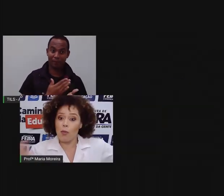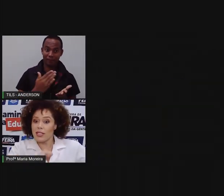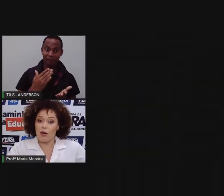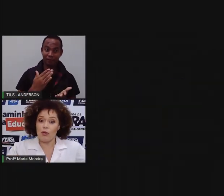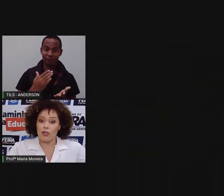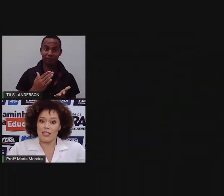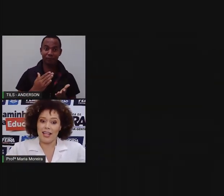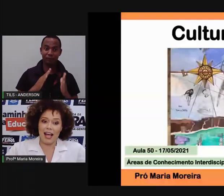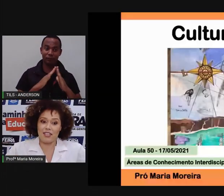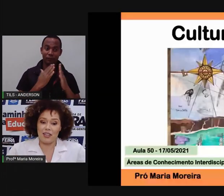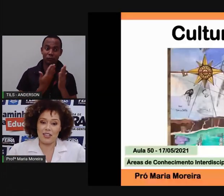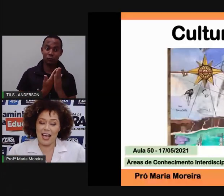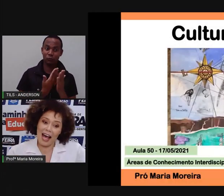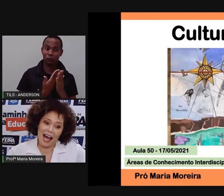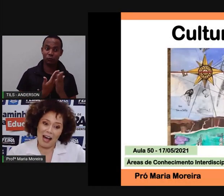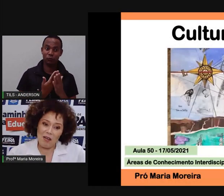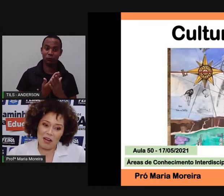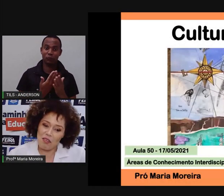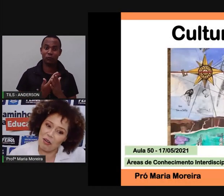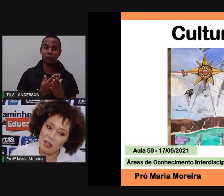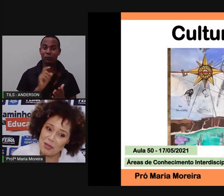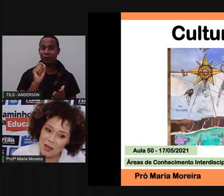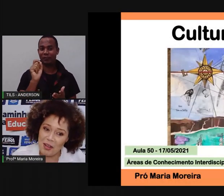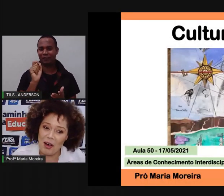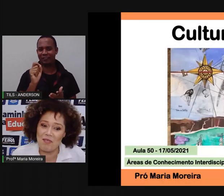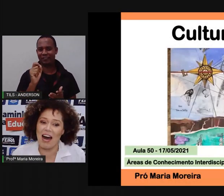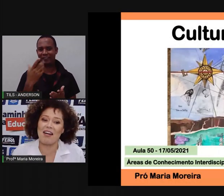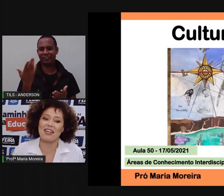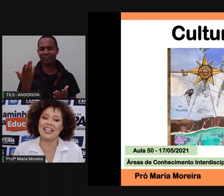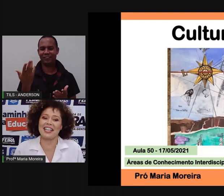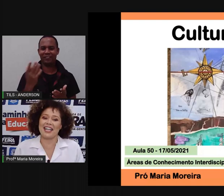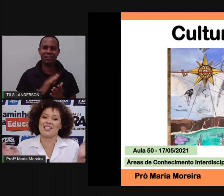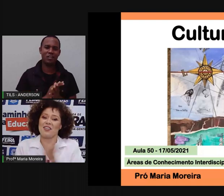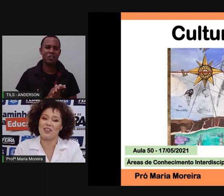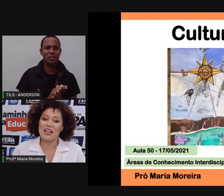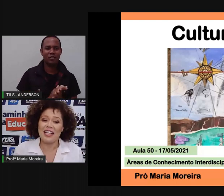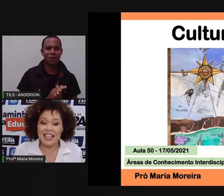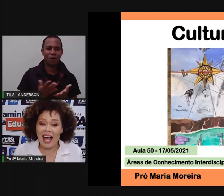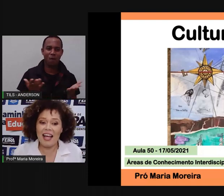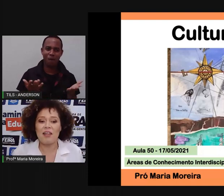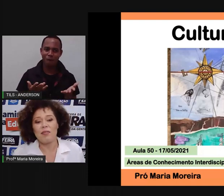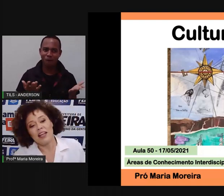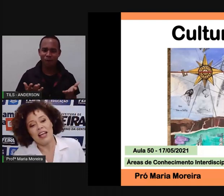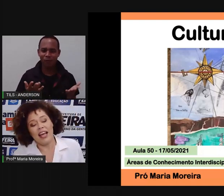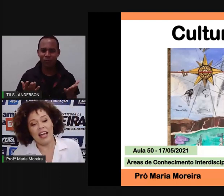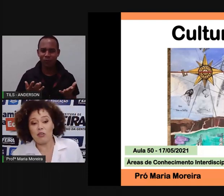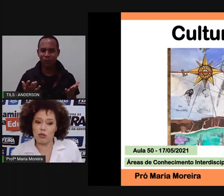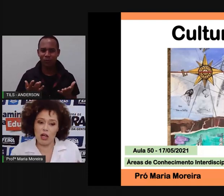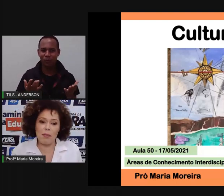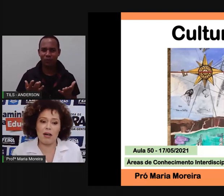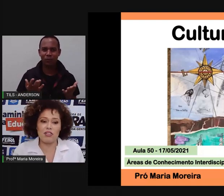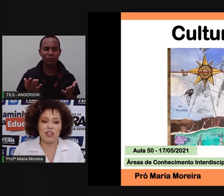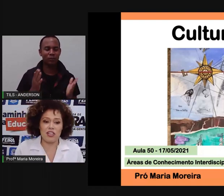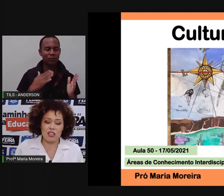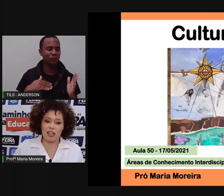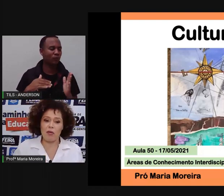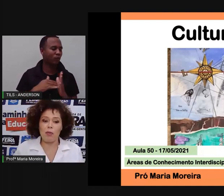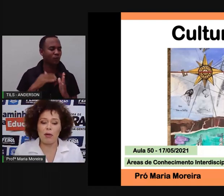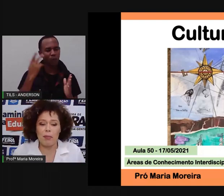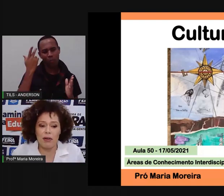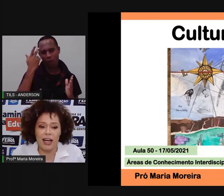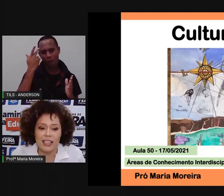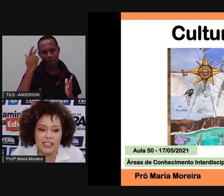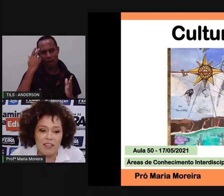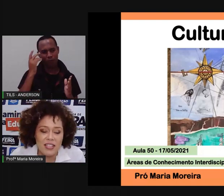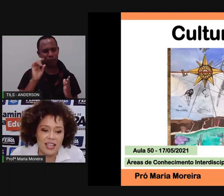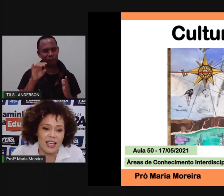Vamos começar com o nosso slide, a nossa aula, voltamos ao normal, Anderson, tá? É tudo normal, gente, a só tava um